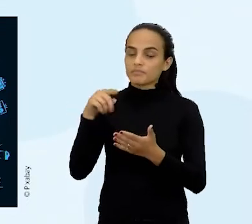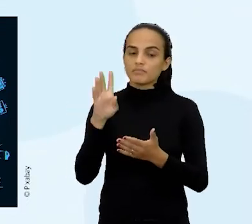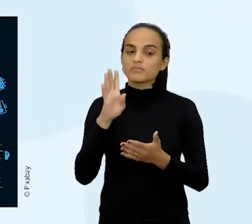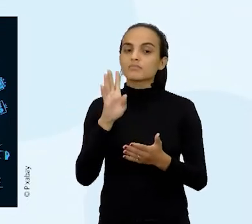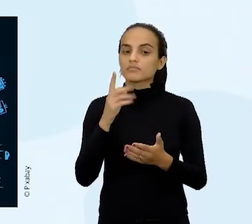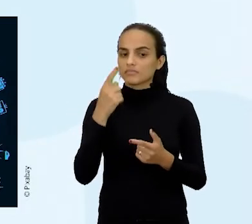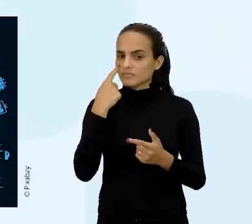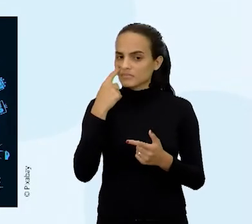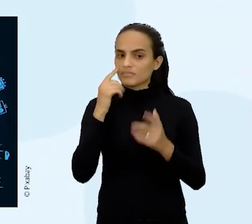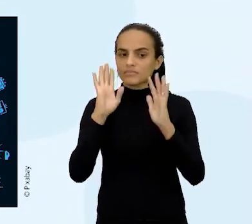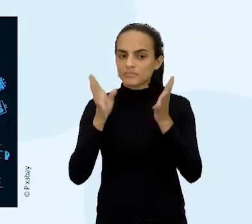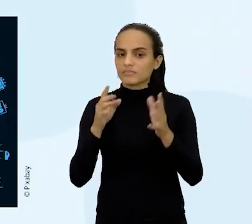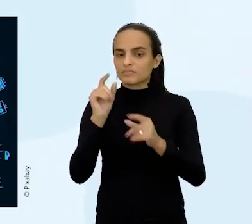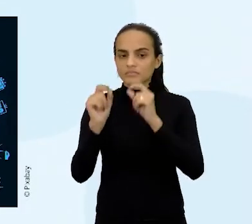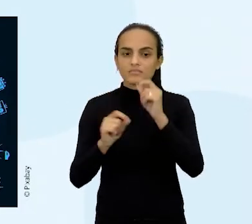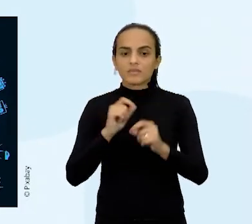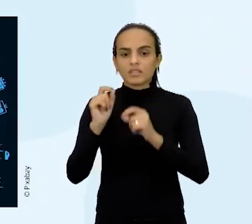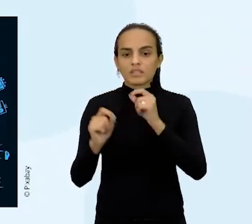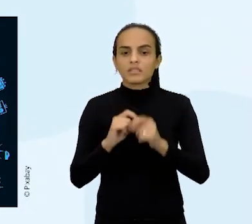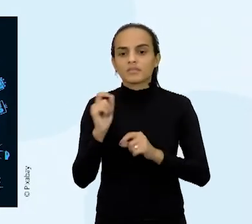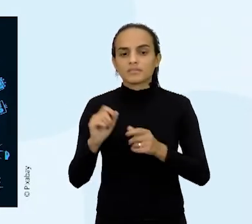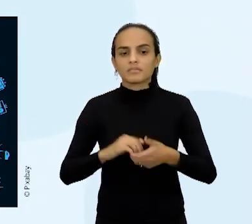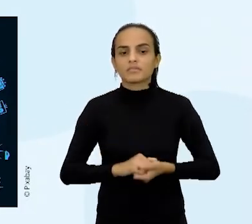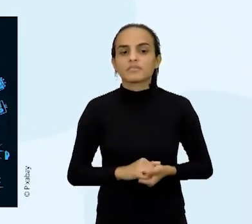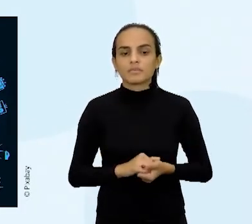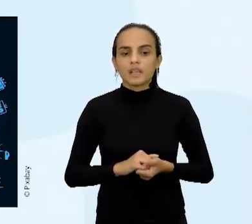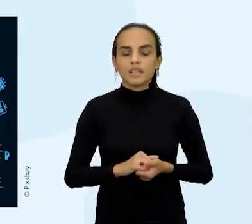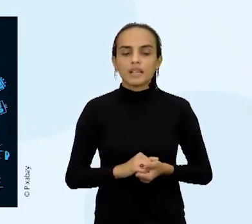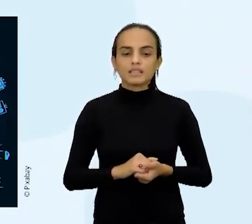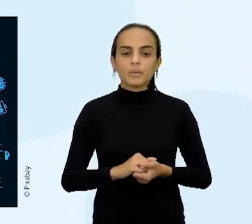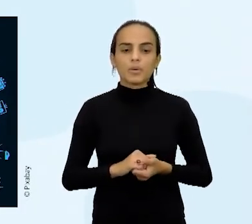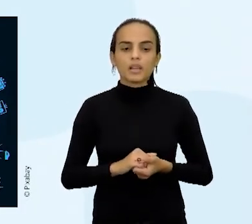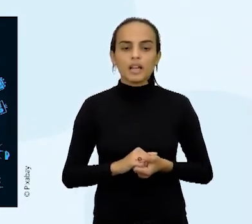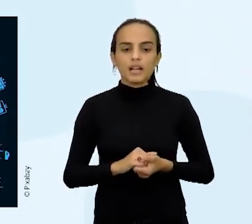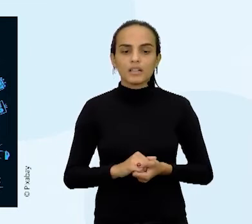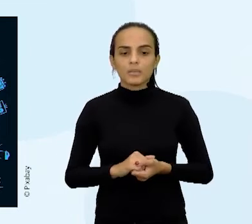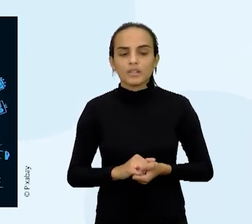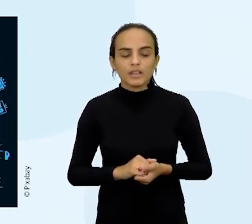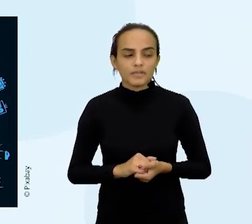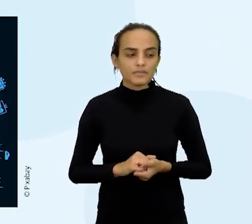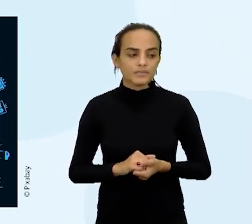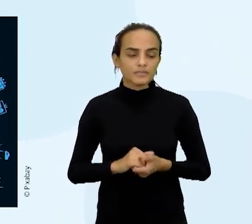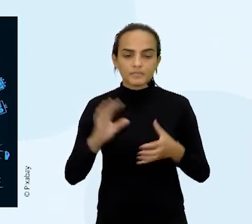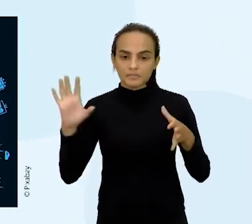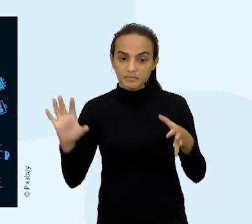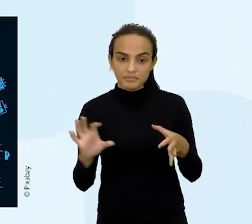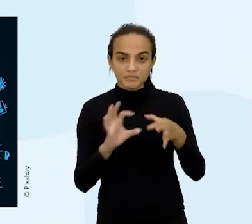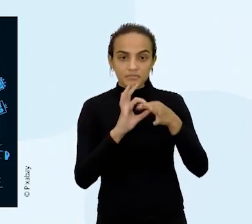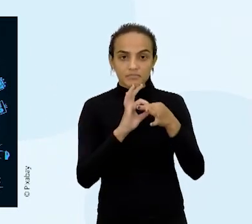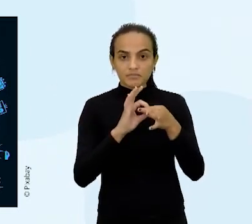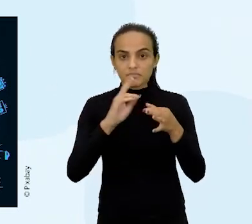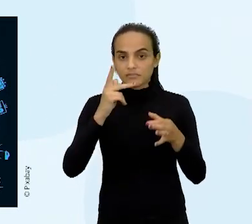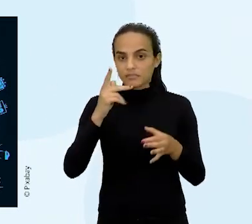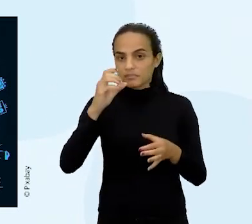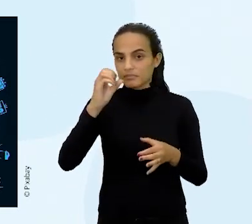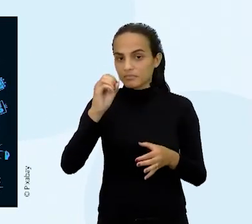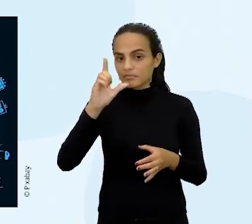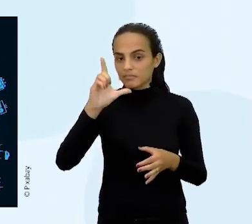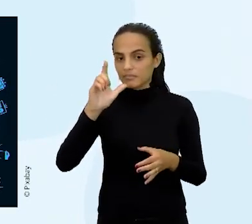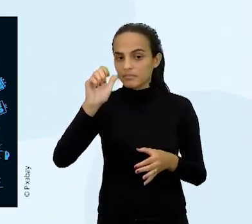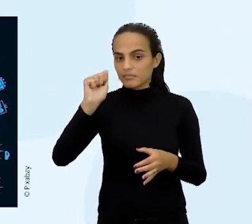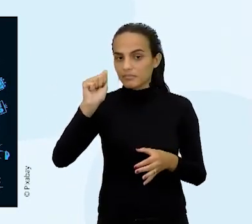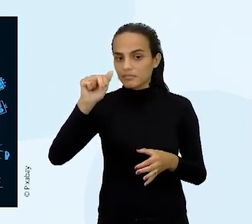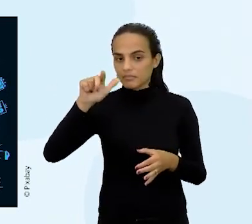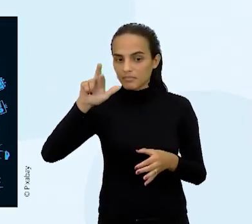metais, processo de obtenção, relação quantitativa, que era uma habilidade de retomada lá do primeiro ano. Então, parece que ela está um pouco